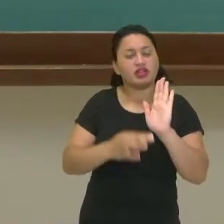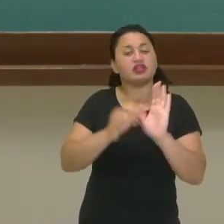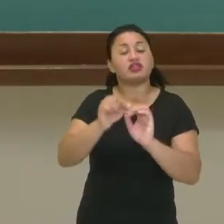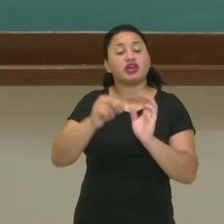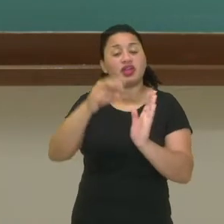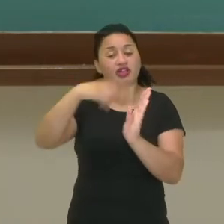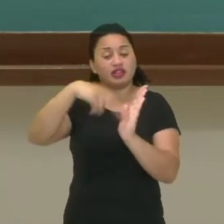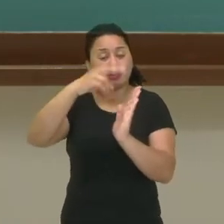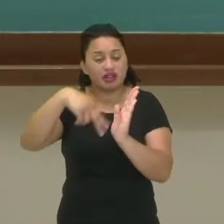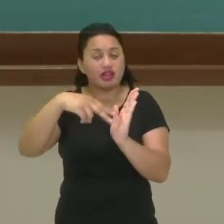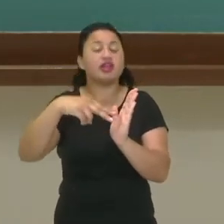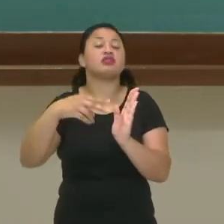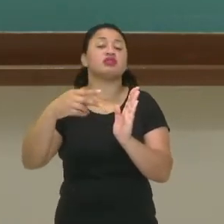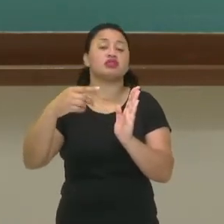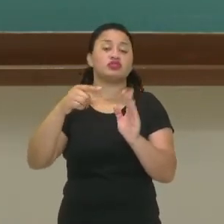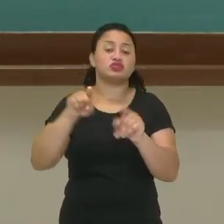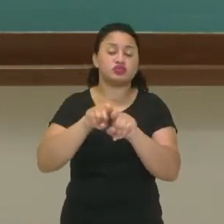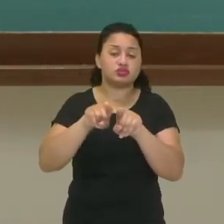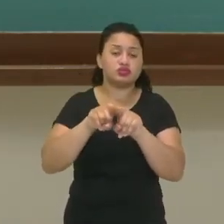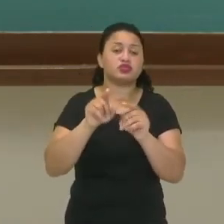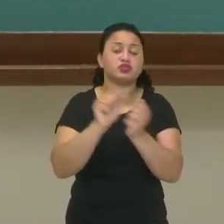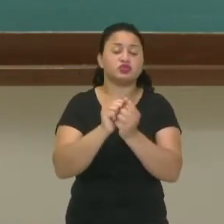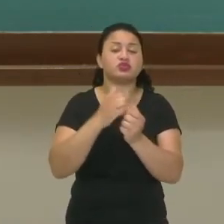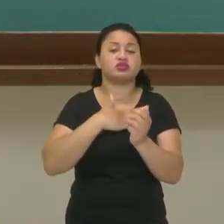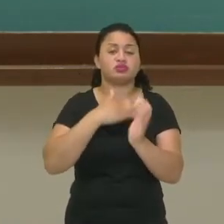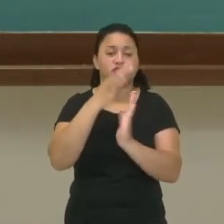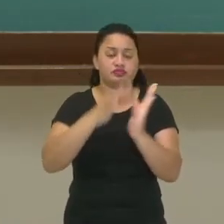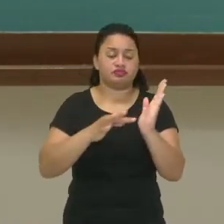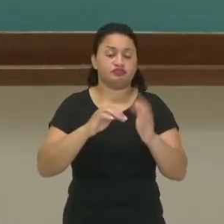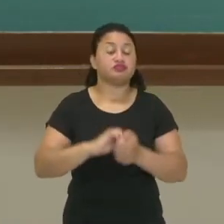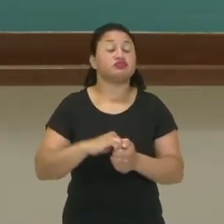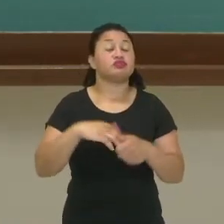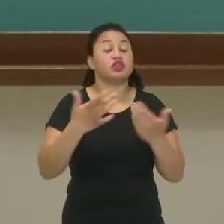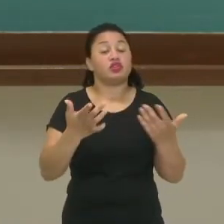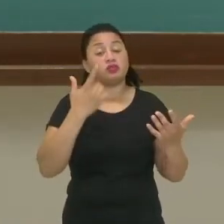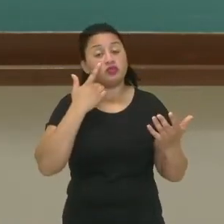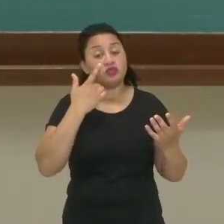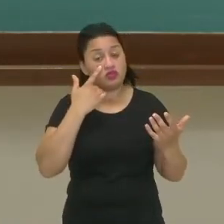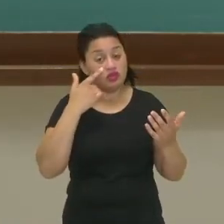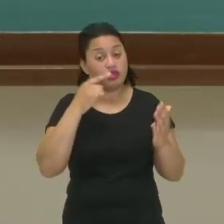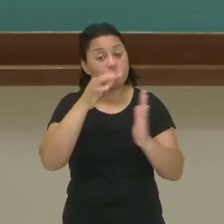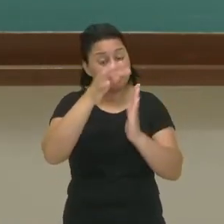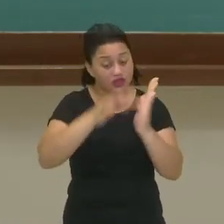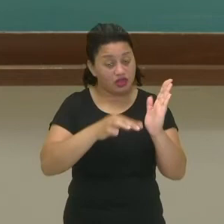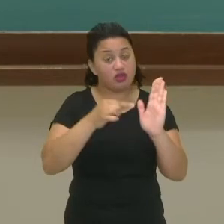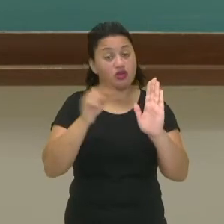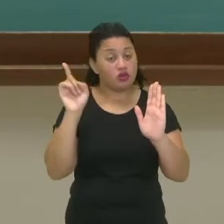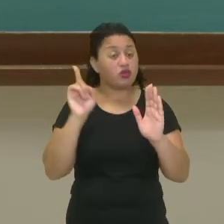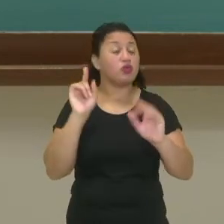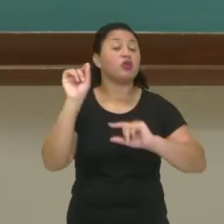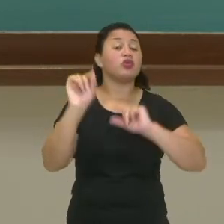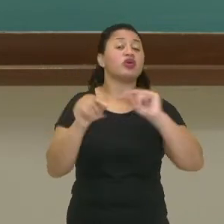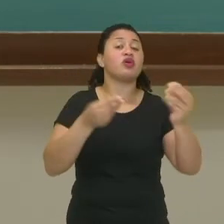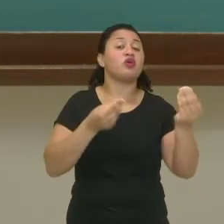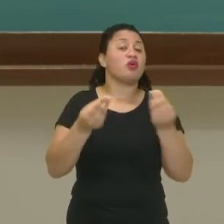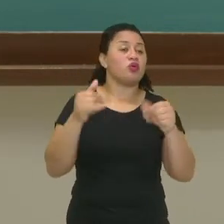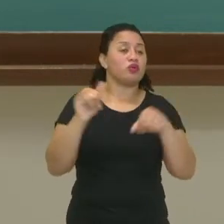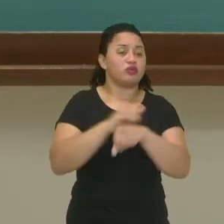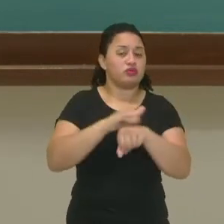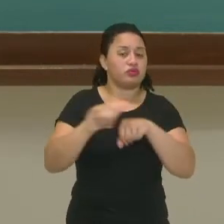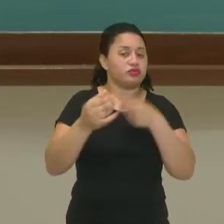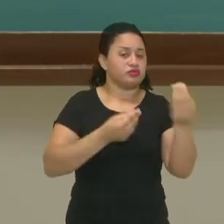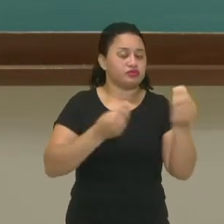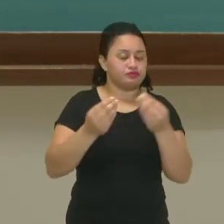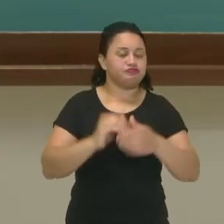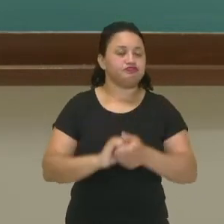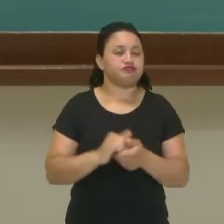leitor para o meu texto. Mas vamos ver como que nesse texto apareceram essas estratégias. Então,